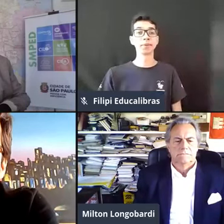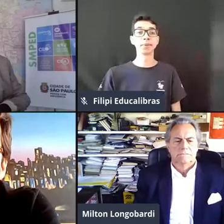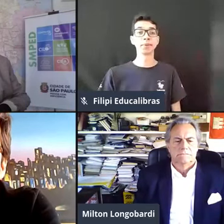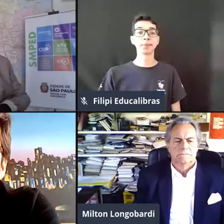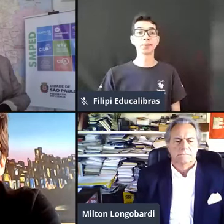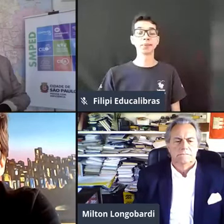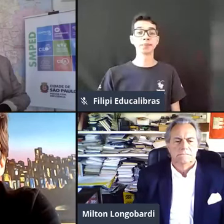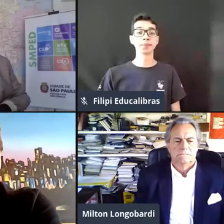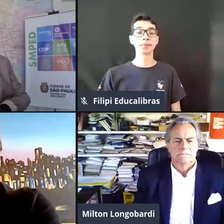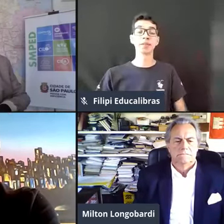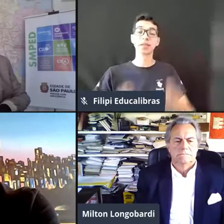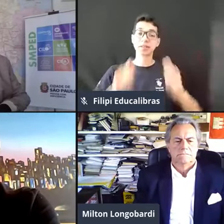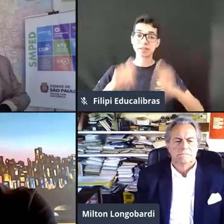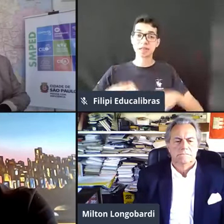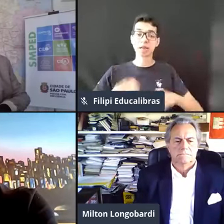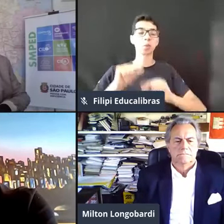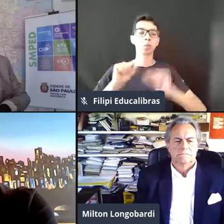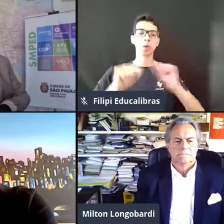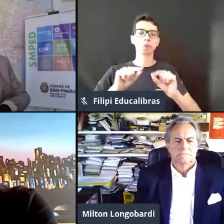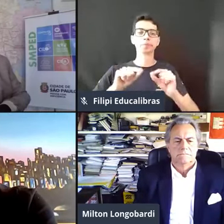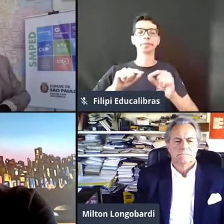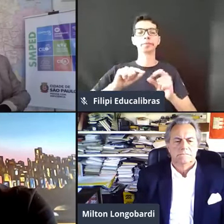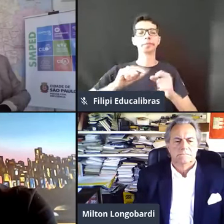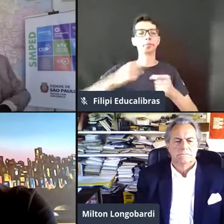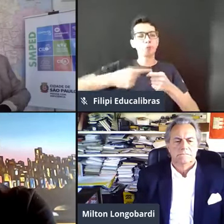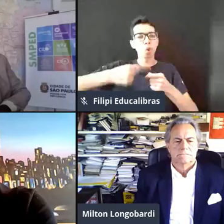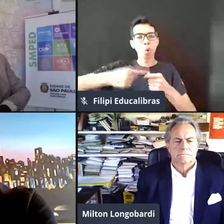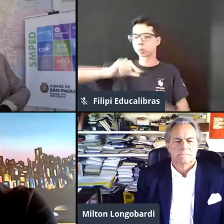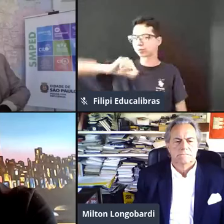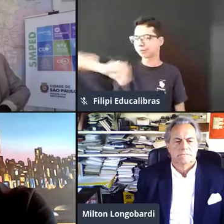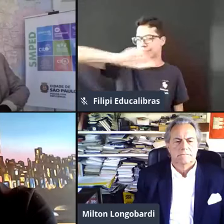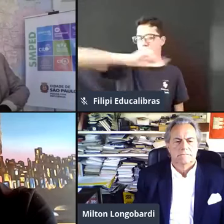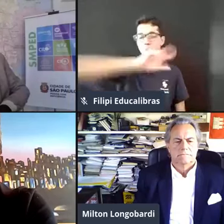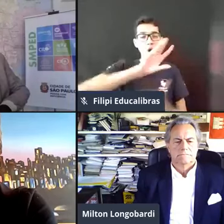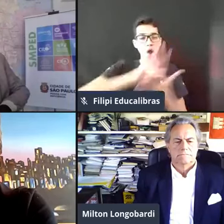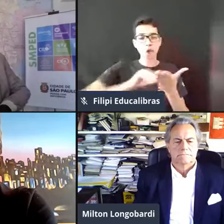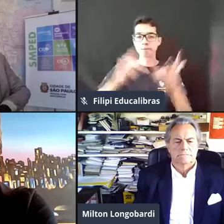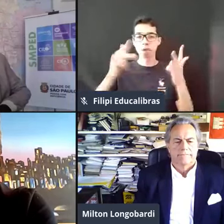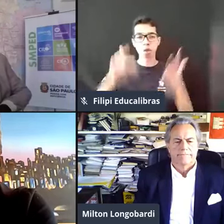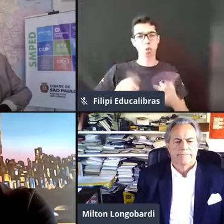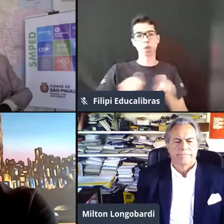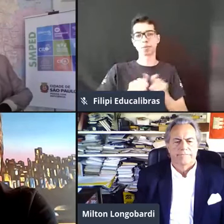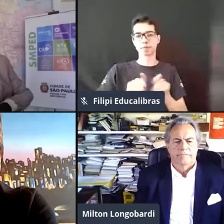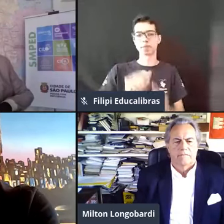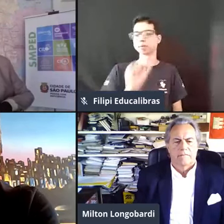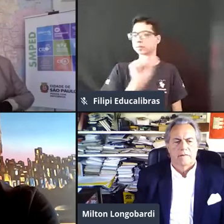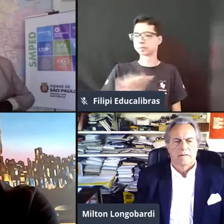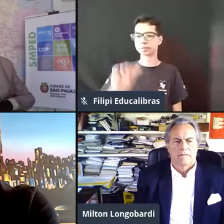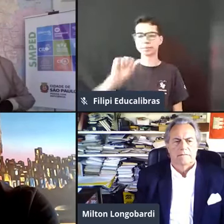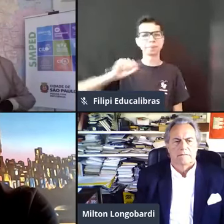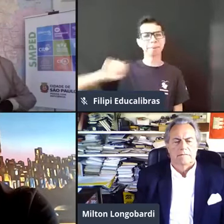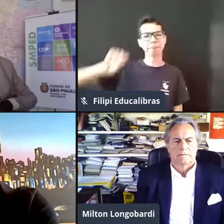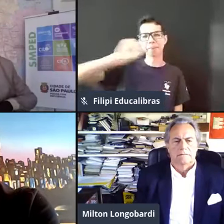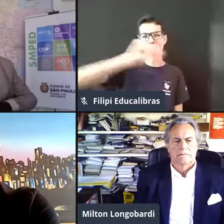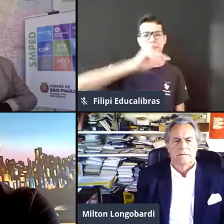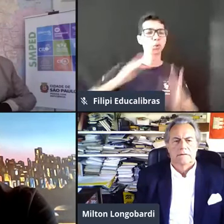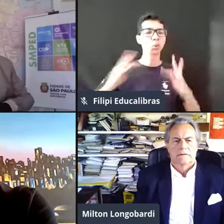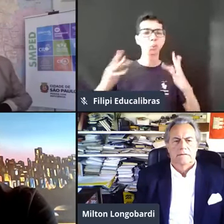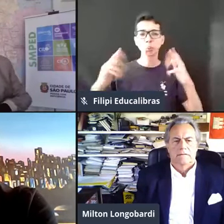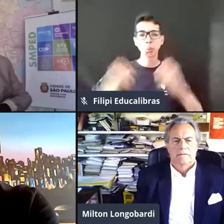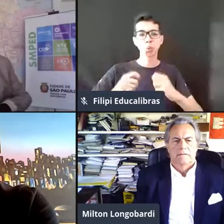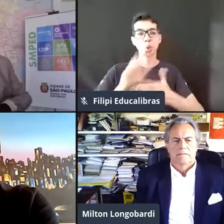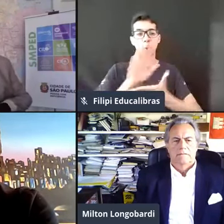vários municípios, para várias entidades participarem, e sempre com uma pauta muito clara, né?